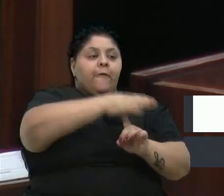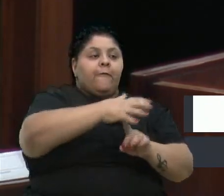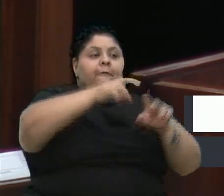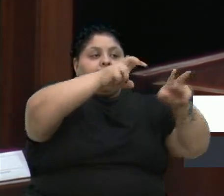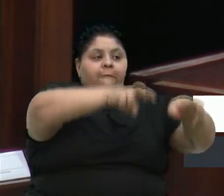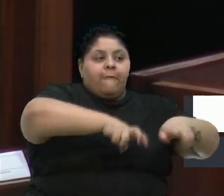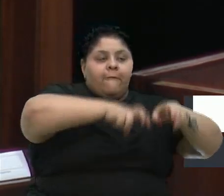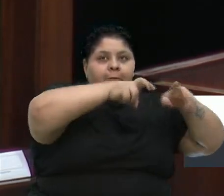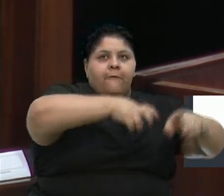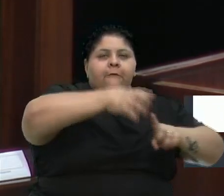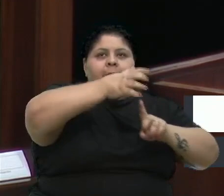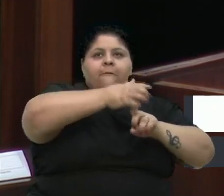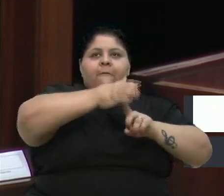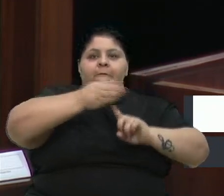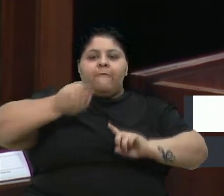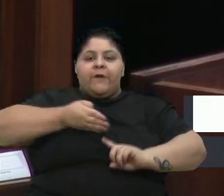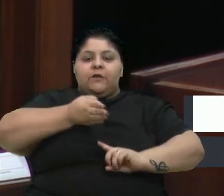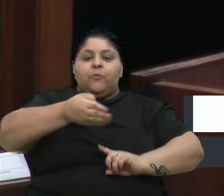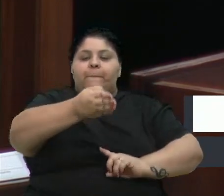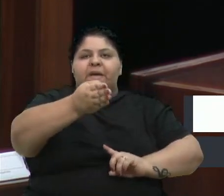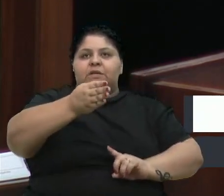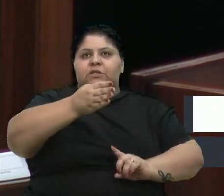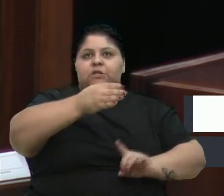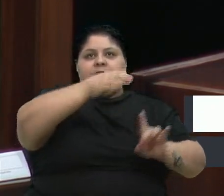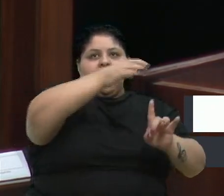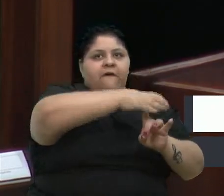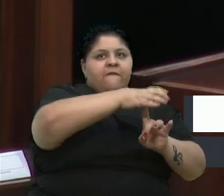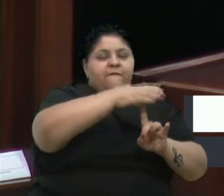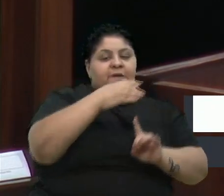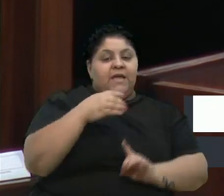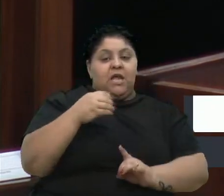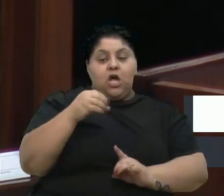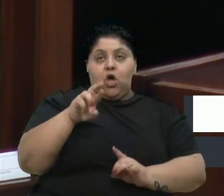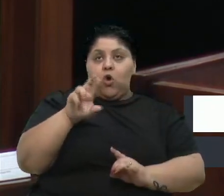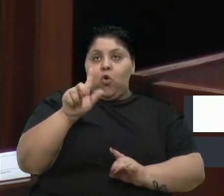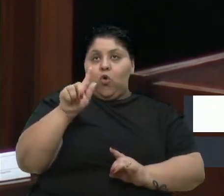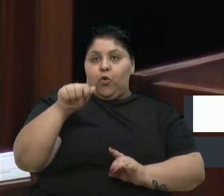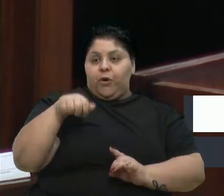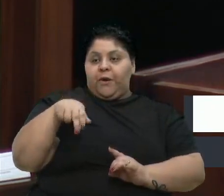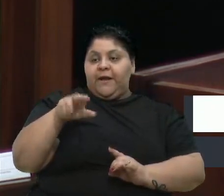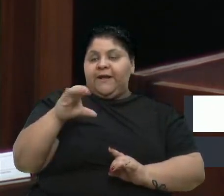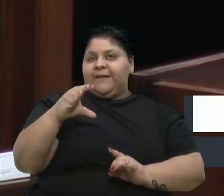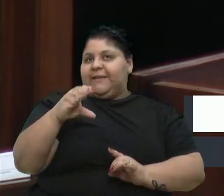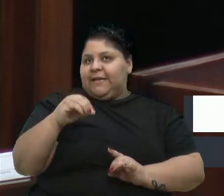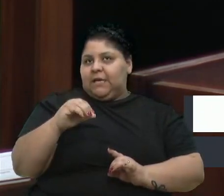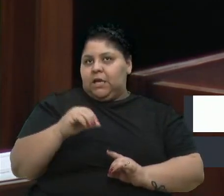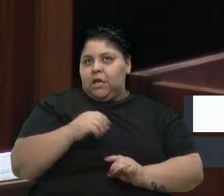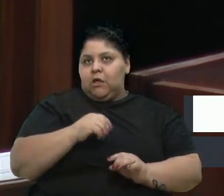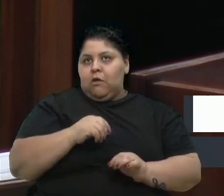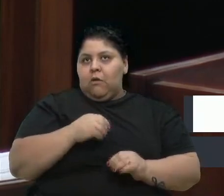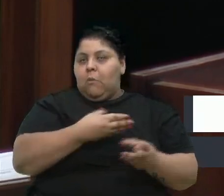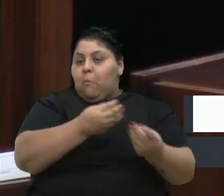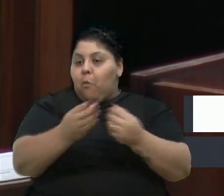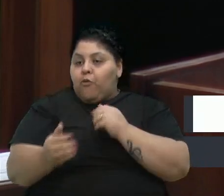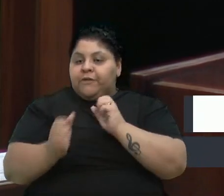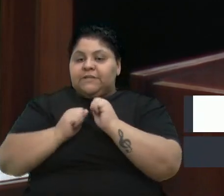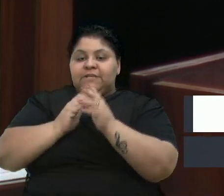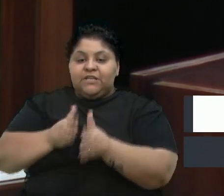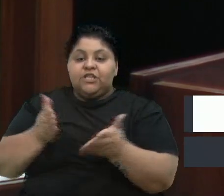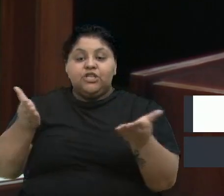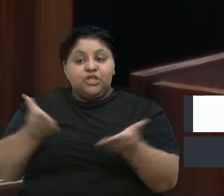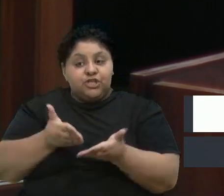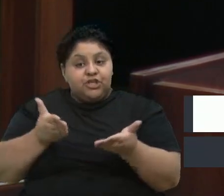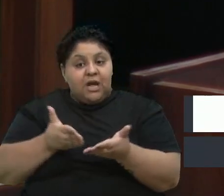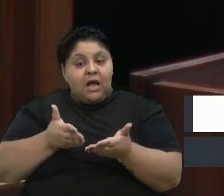do Peixe, a Feira Orgânica, ou seja, uma série de atividades e de ações que já existem ou que seguem